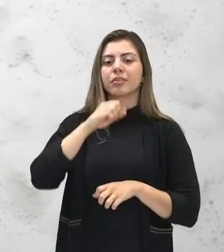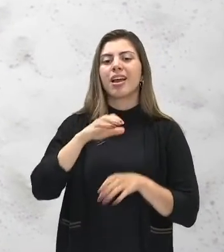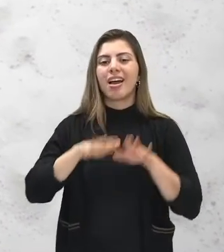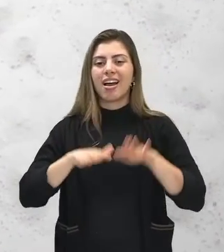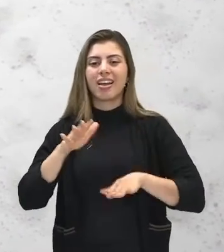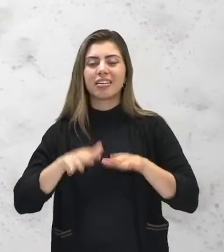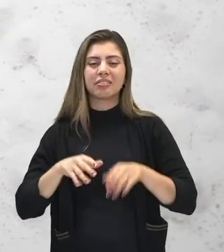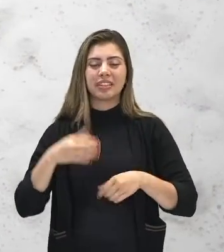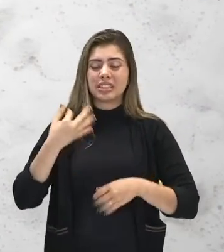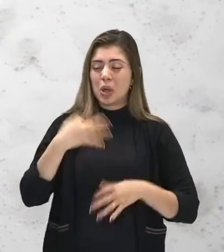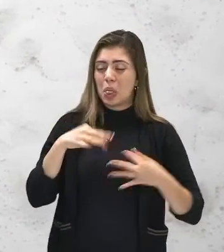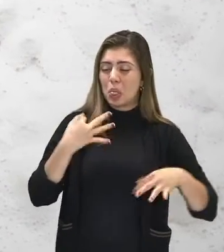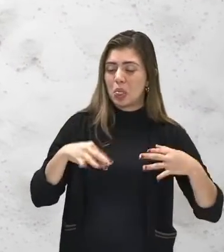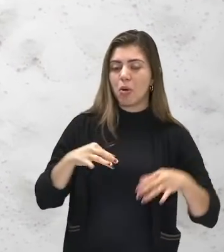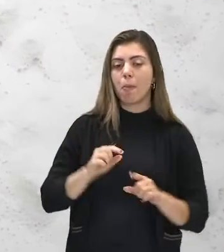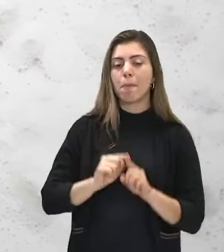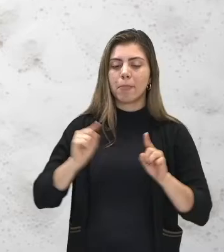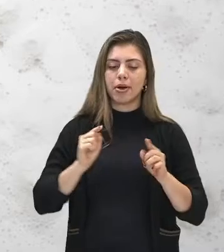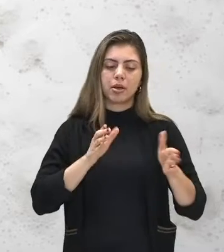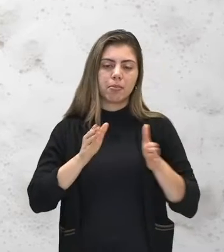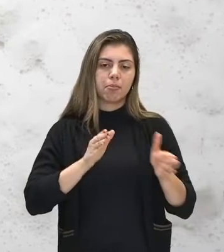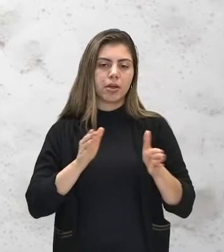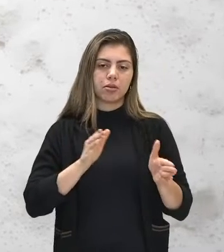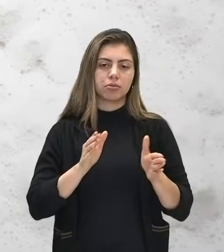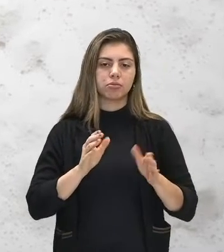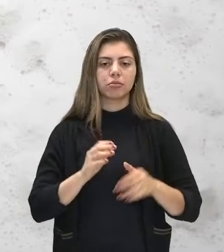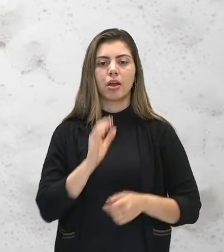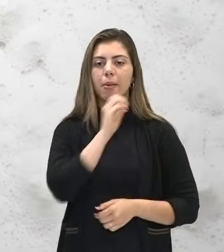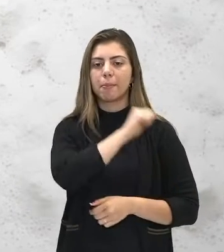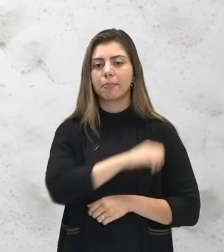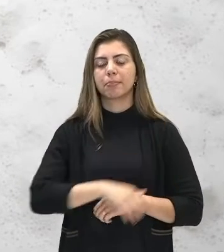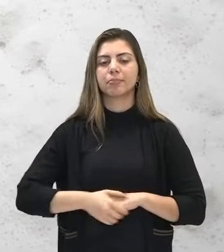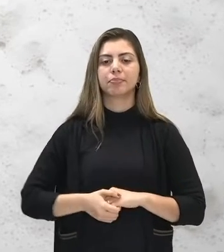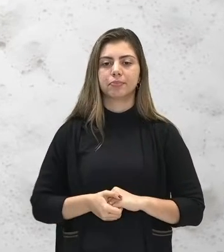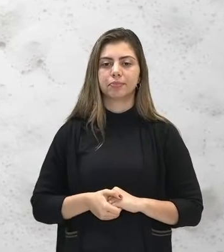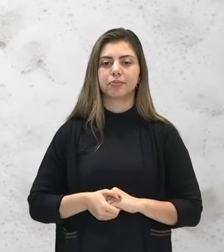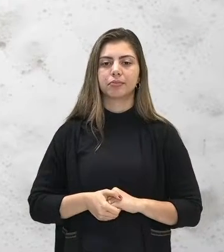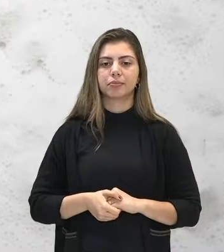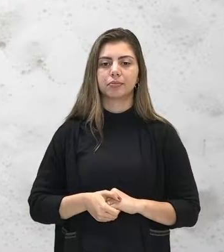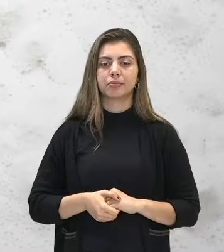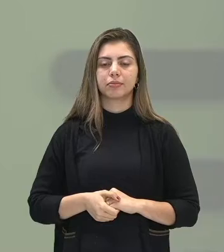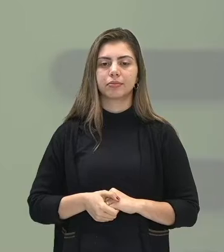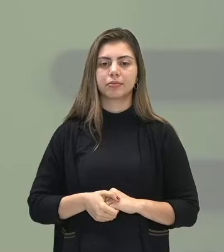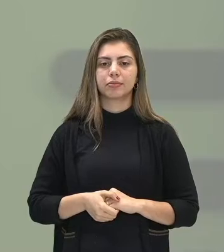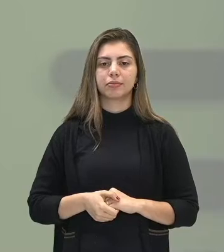incapacitação dolorosa, mas temporária.